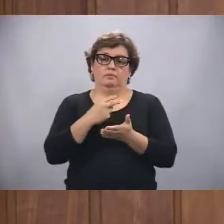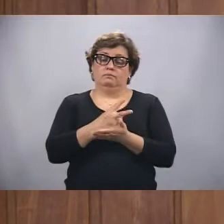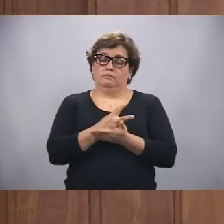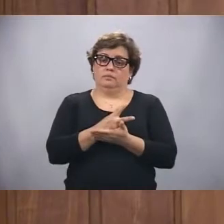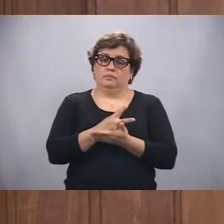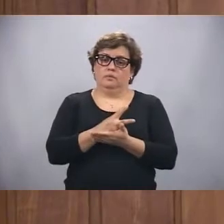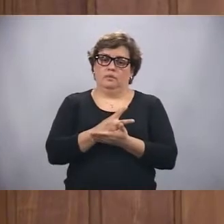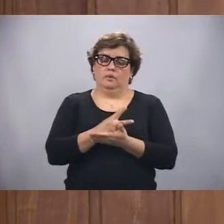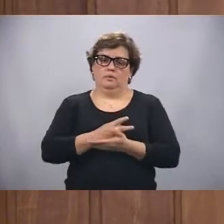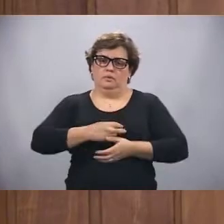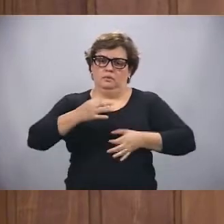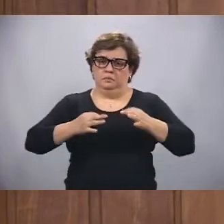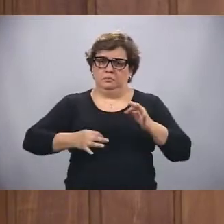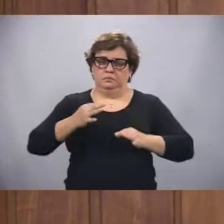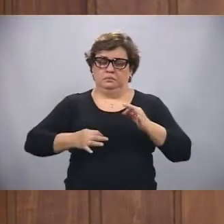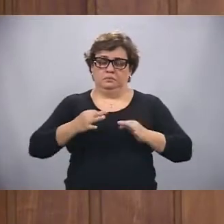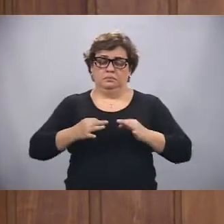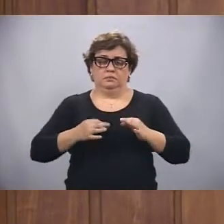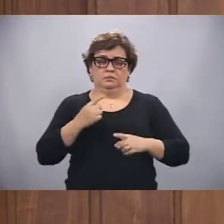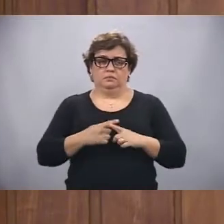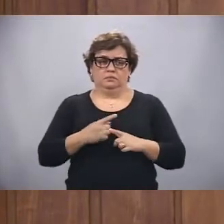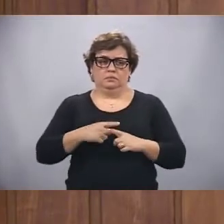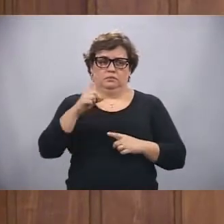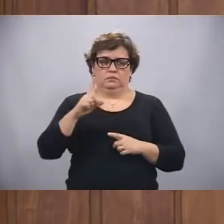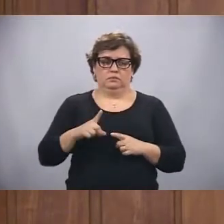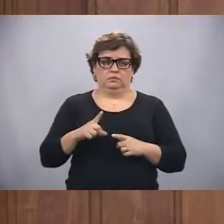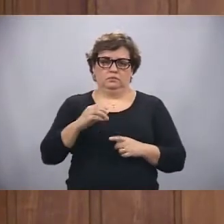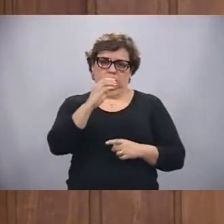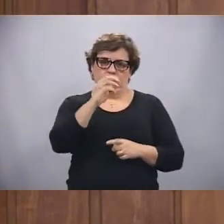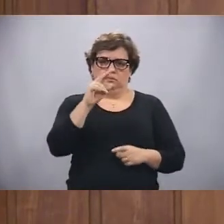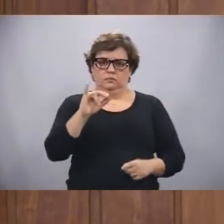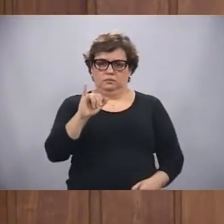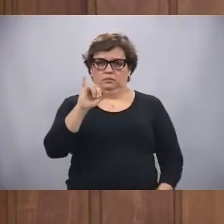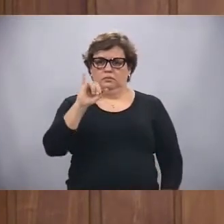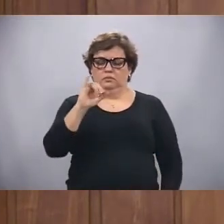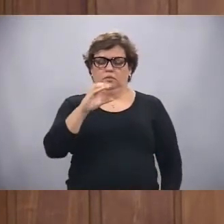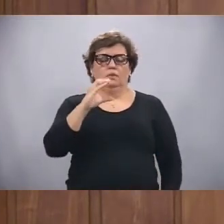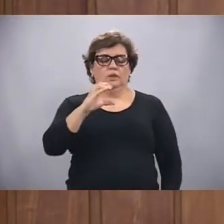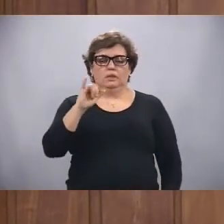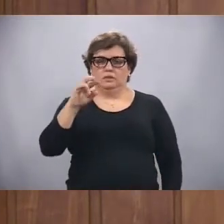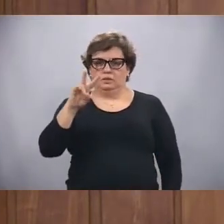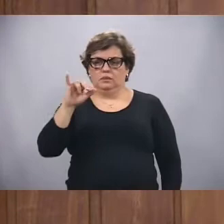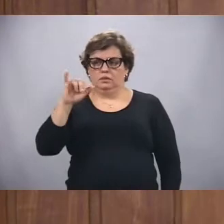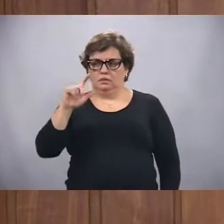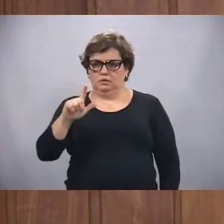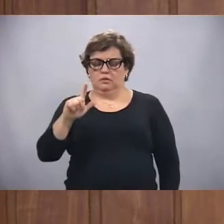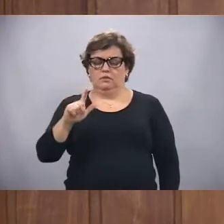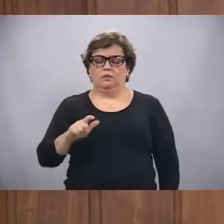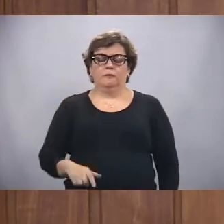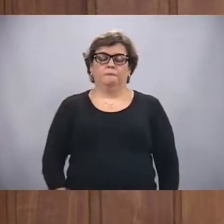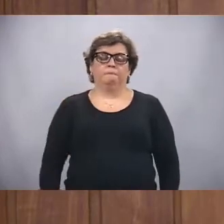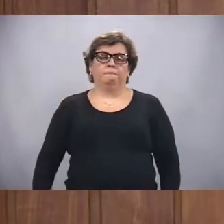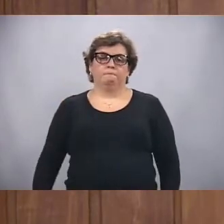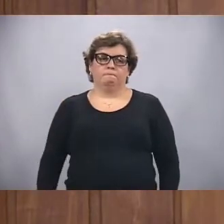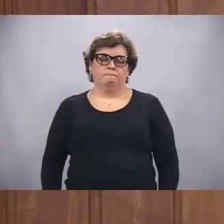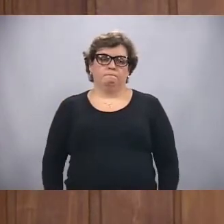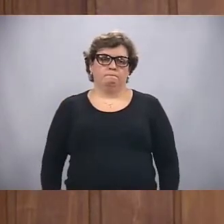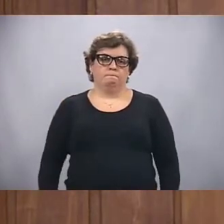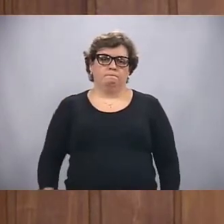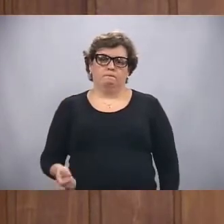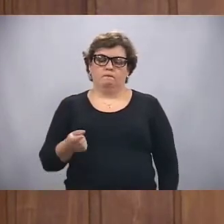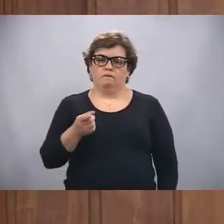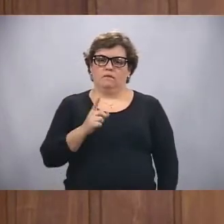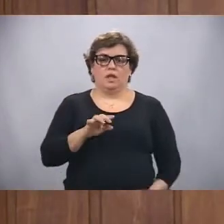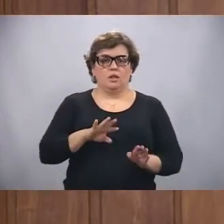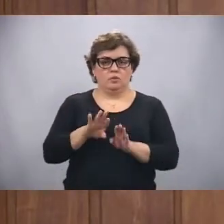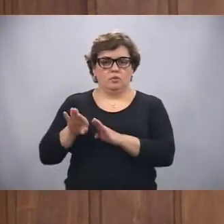eventualmente judicial uma vez que ainda é um inquérito civil aberto pela promotoria pública que de Marília não exclui